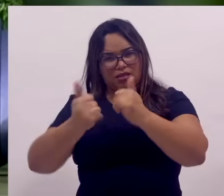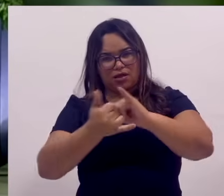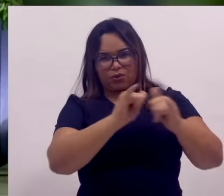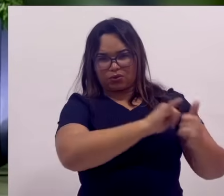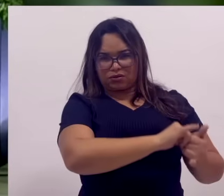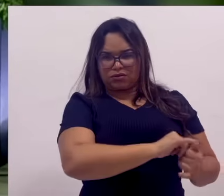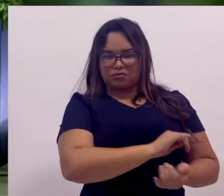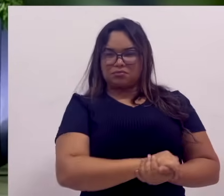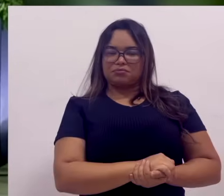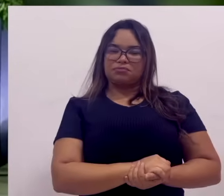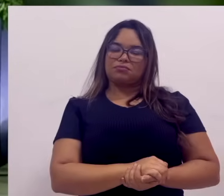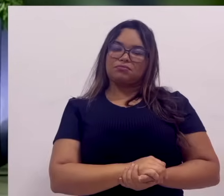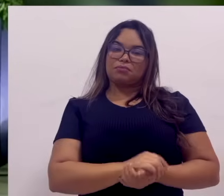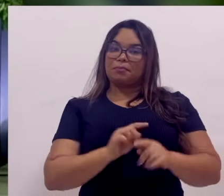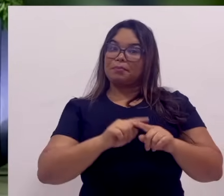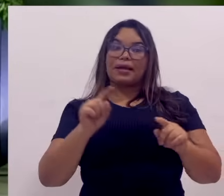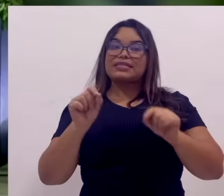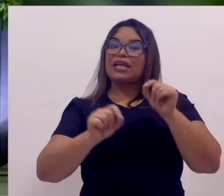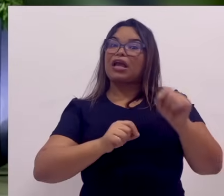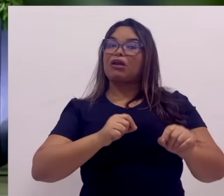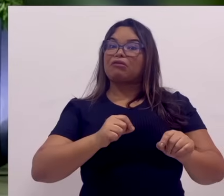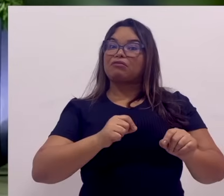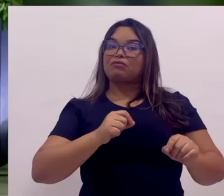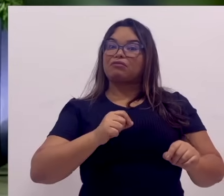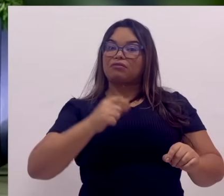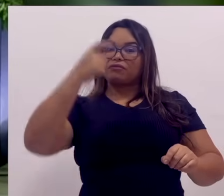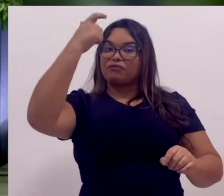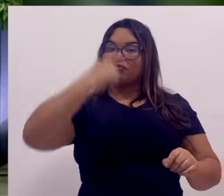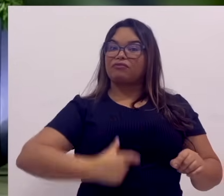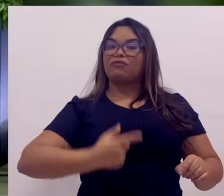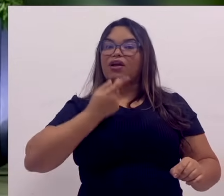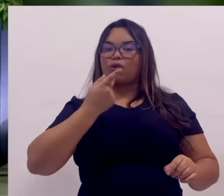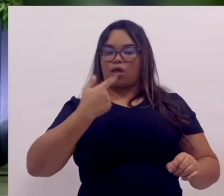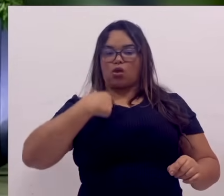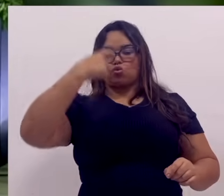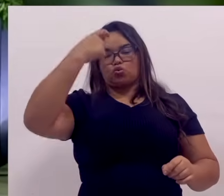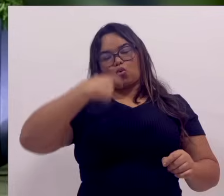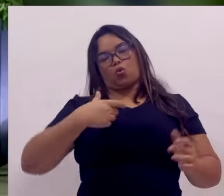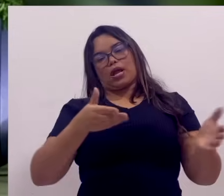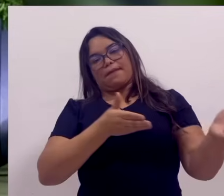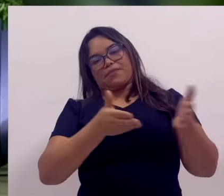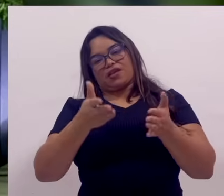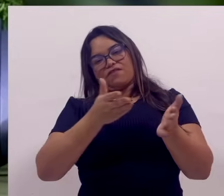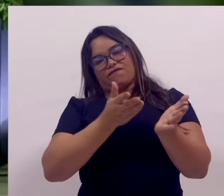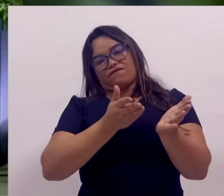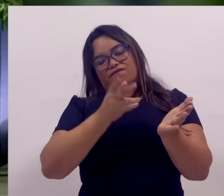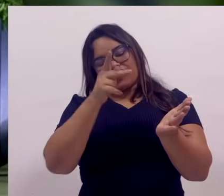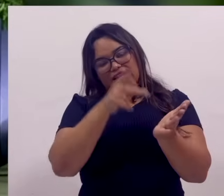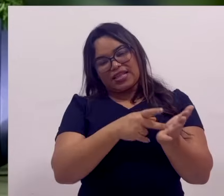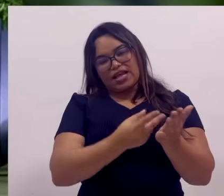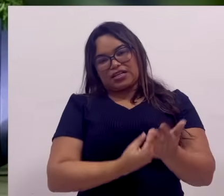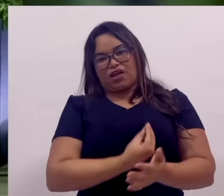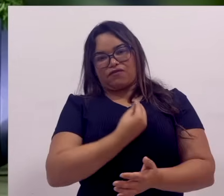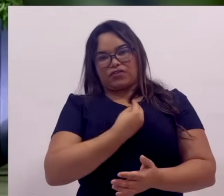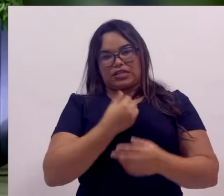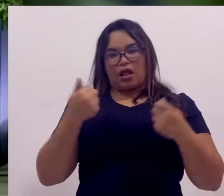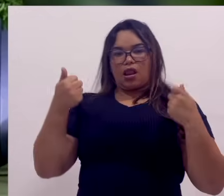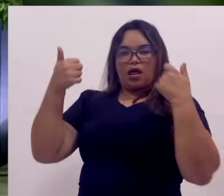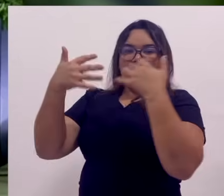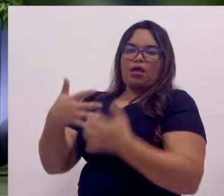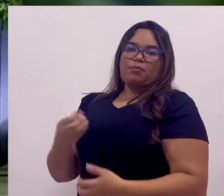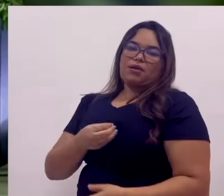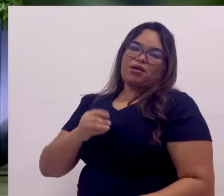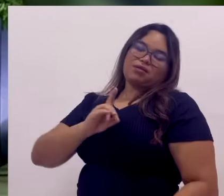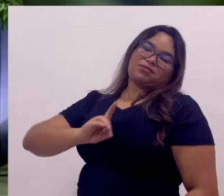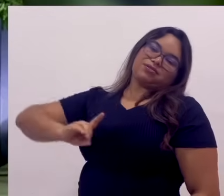os vossos pecados, e eu vos darei absolvição. Quando Jesus diz: eu sou o caminho, a verdade e a vida, confessem os